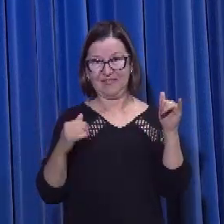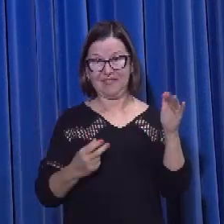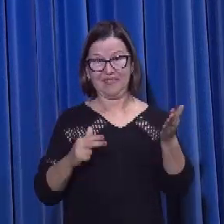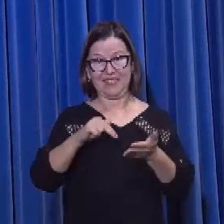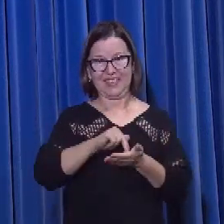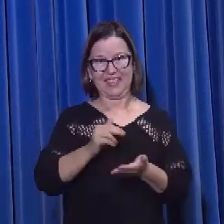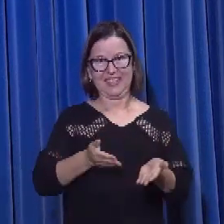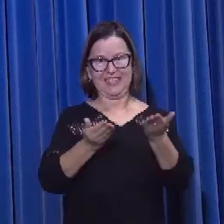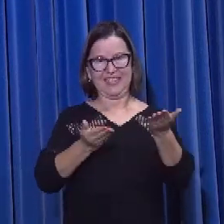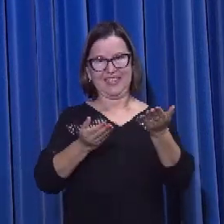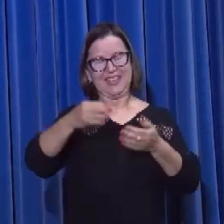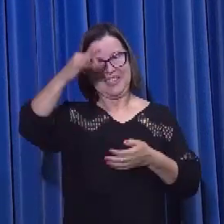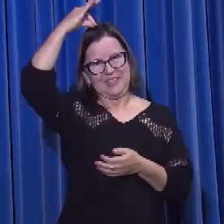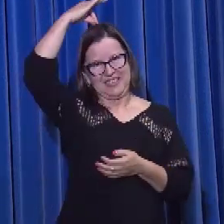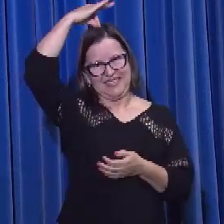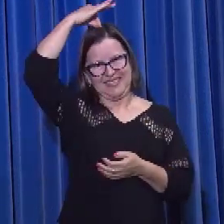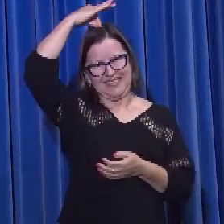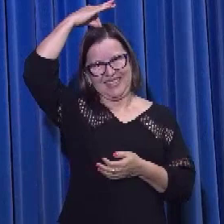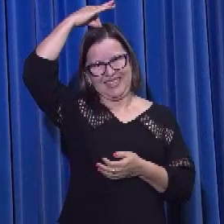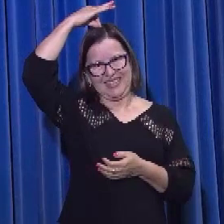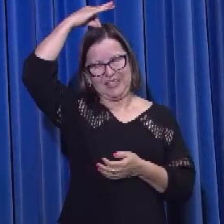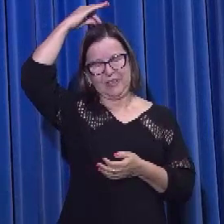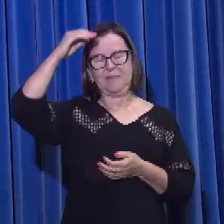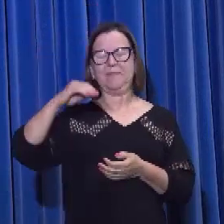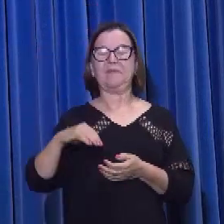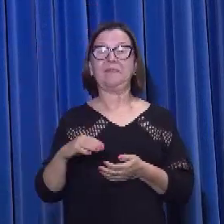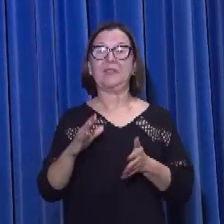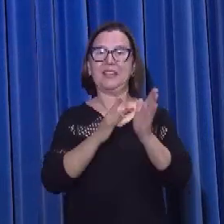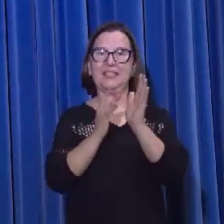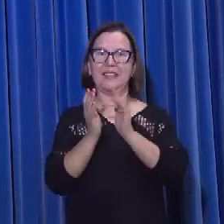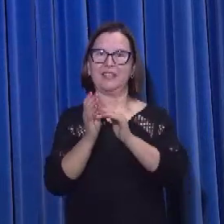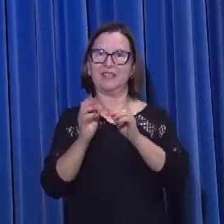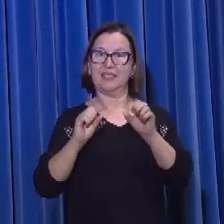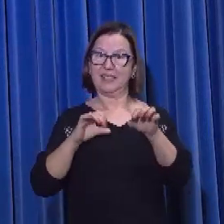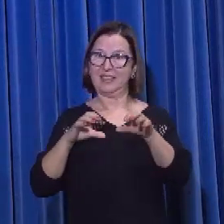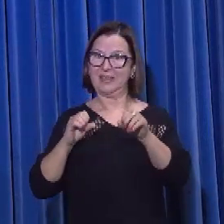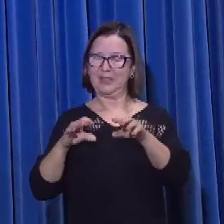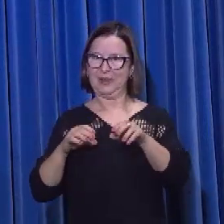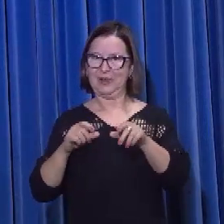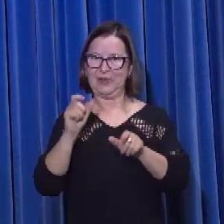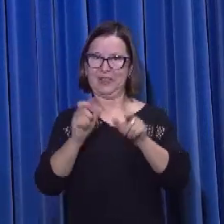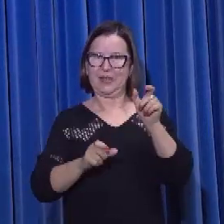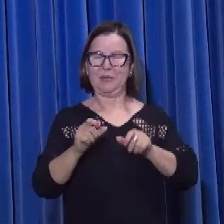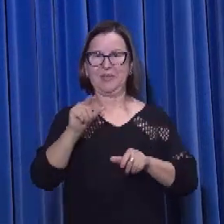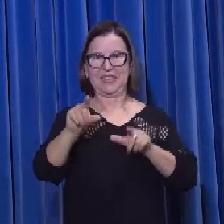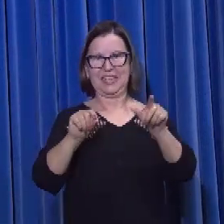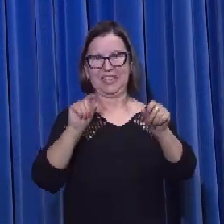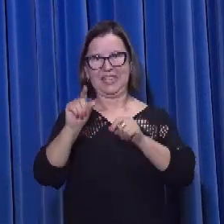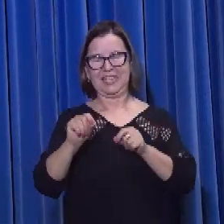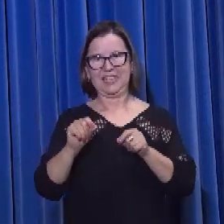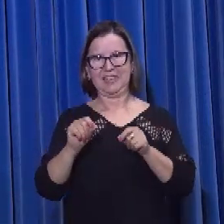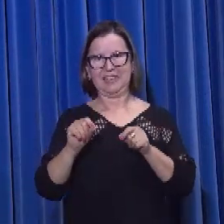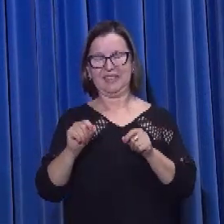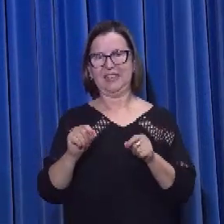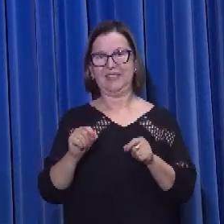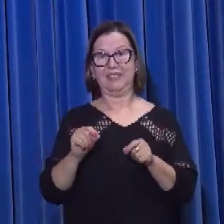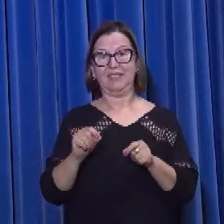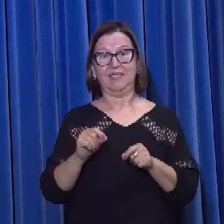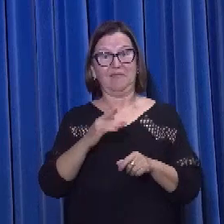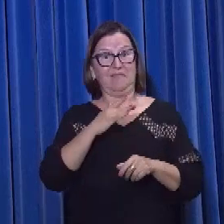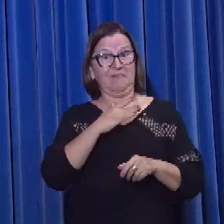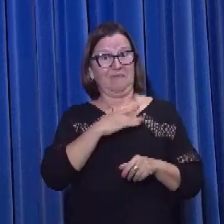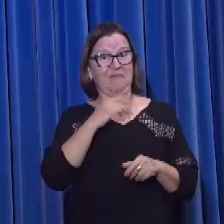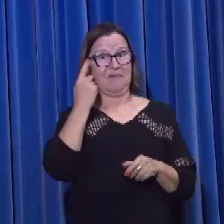ressuscitados espiritualmente, Jesus ensinou que os eleitos são despertados para a vida